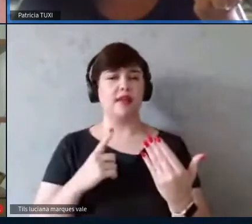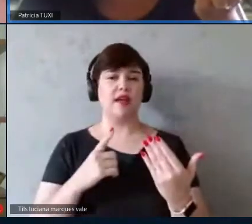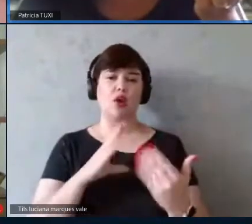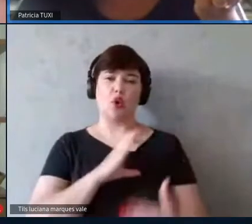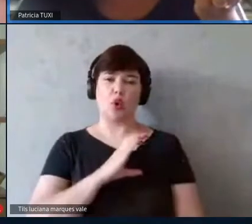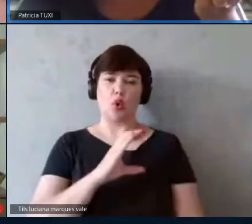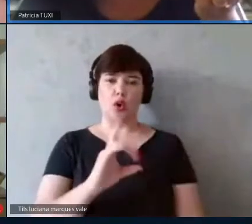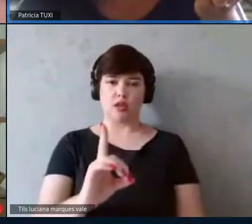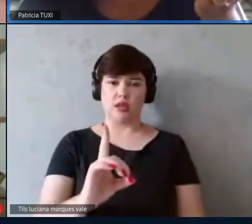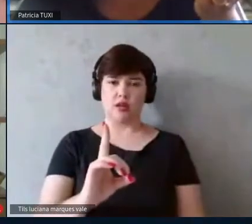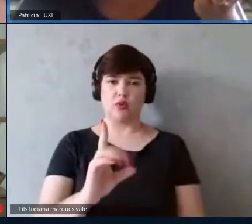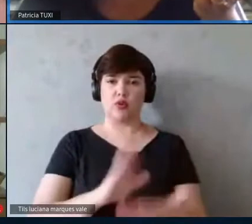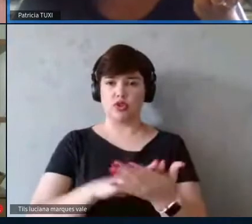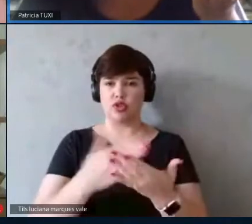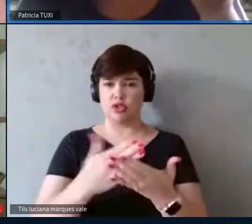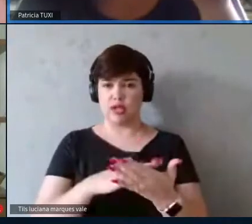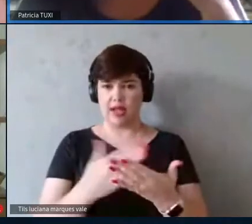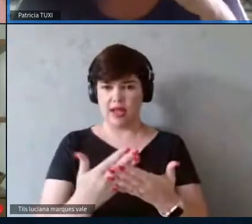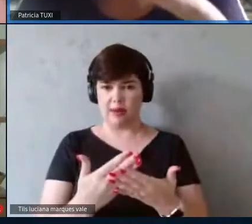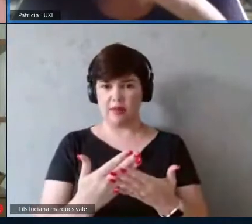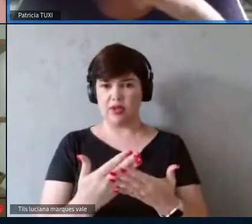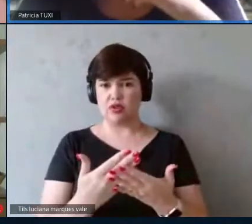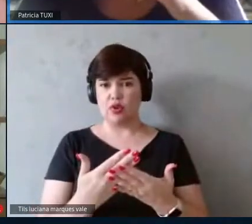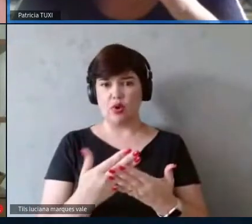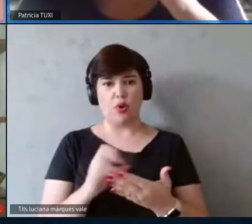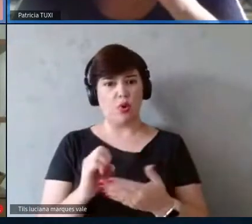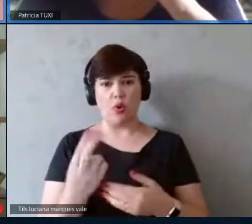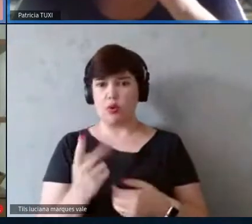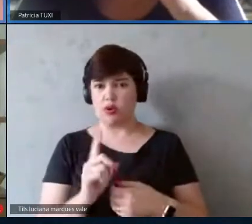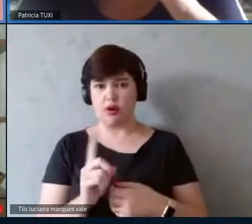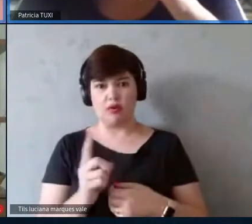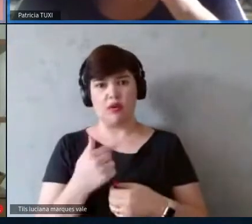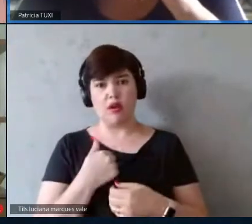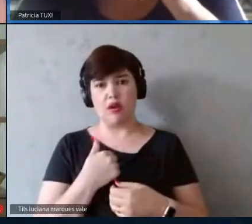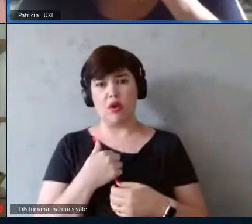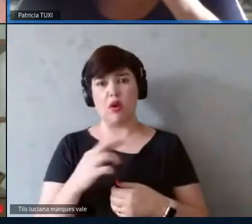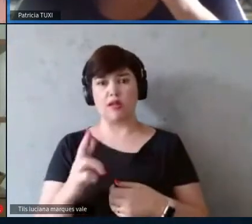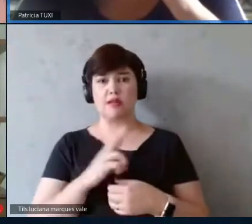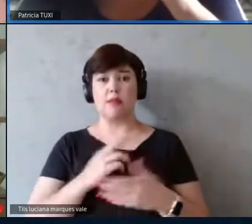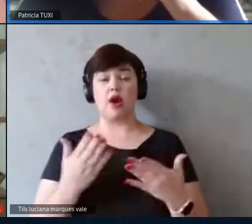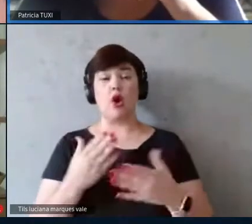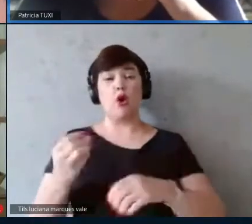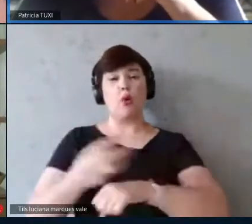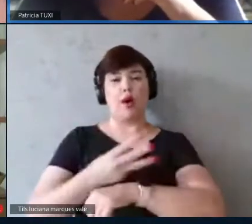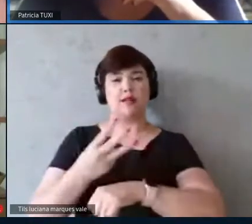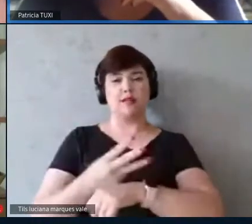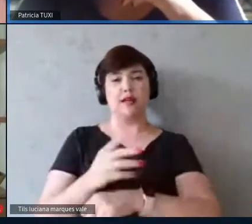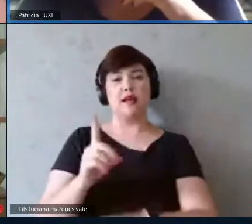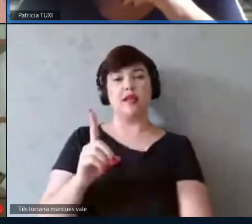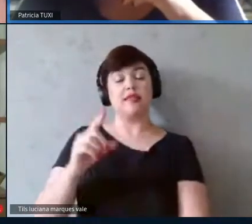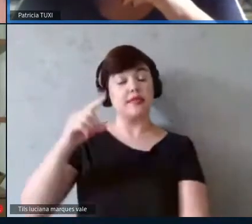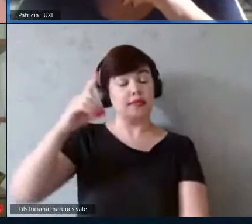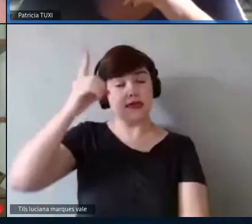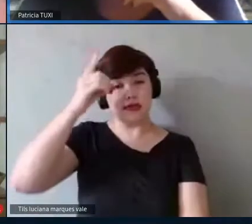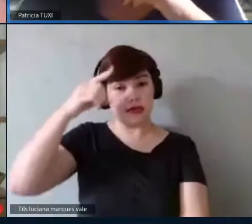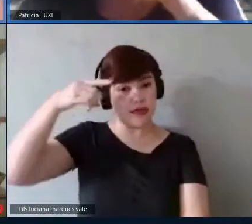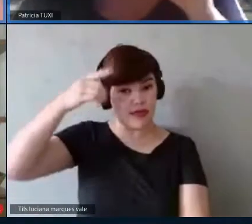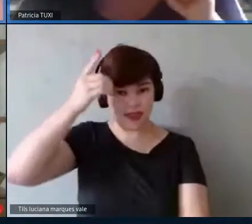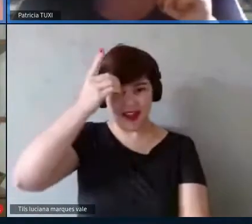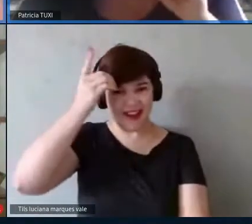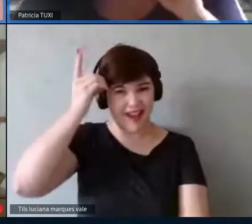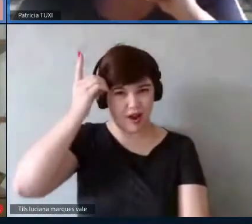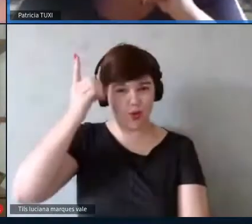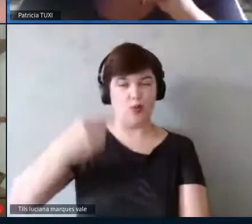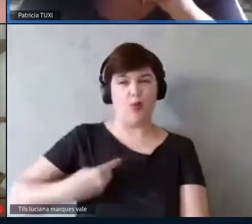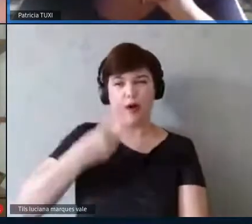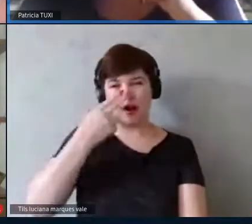coordenador de intérprete ou não? Acabei de receber pelo WhatsApp do Daniel Madureira, que deve estar nos assistindo,